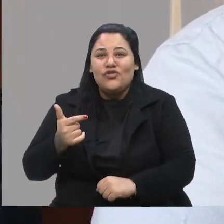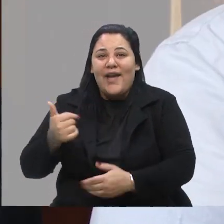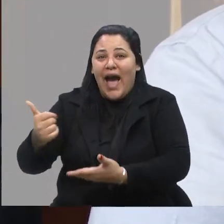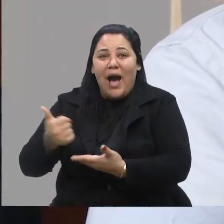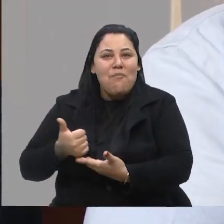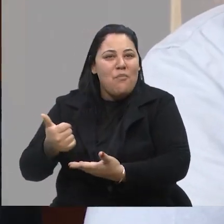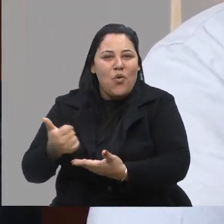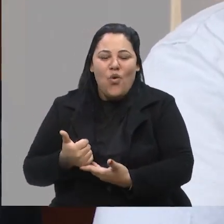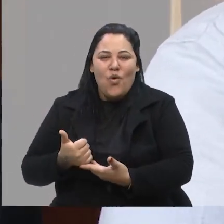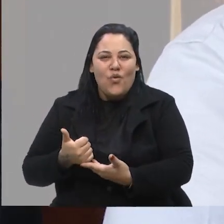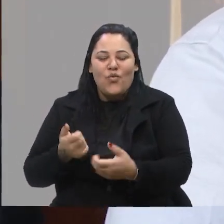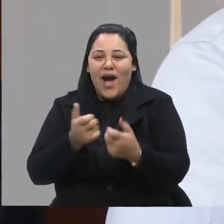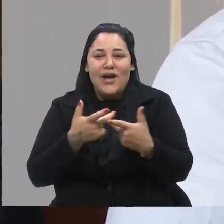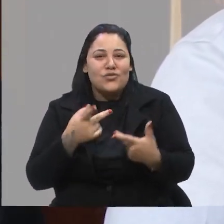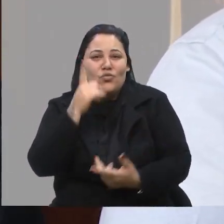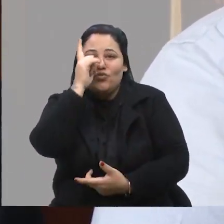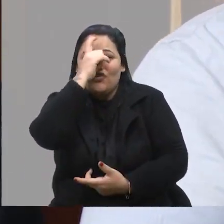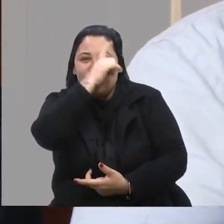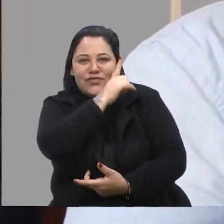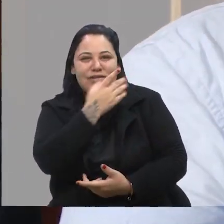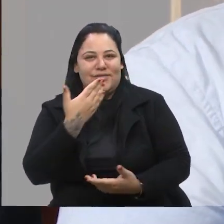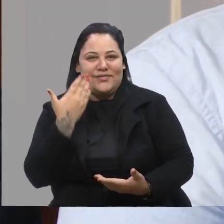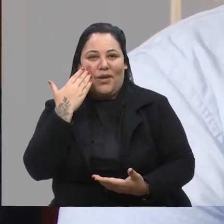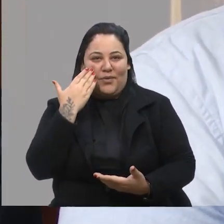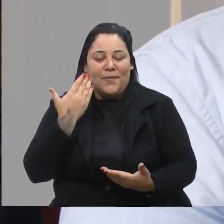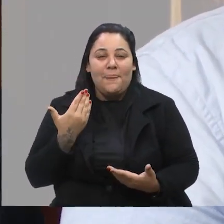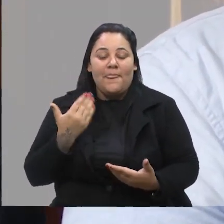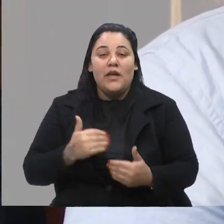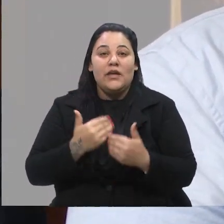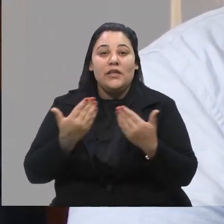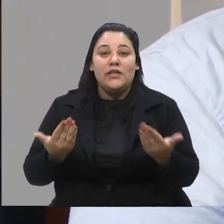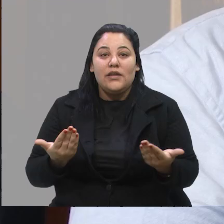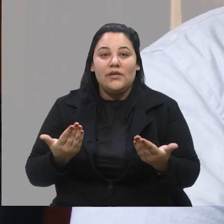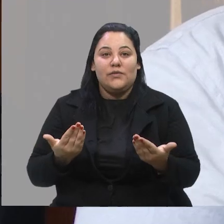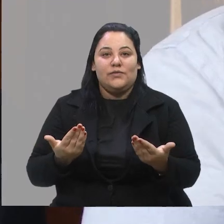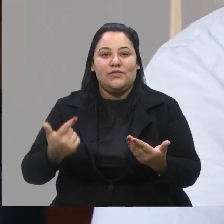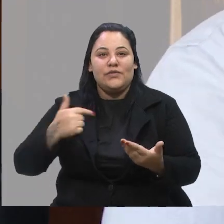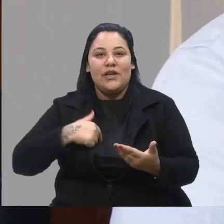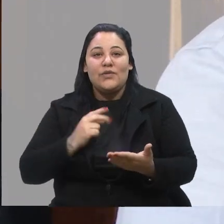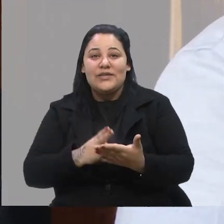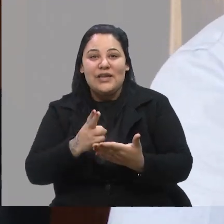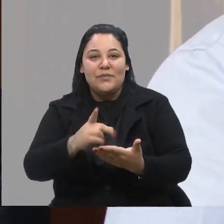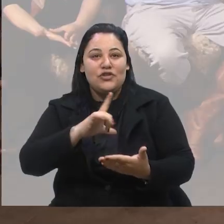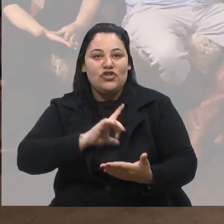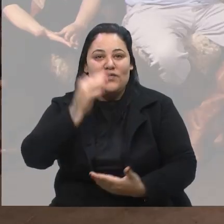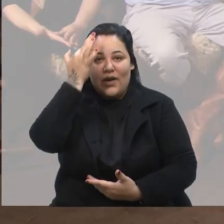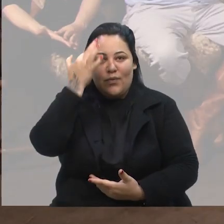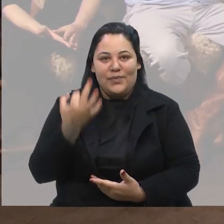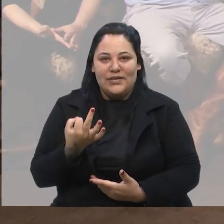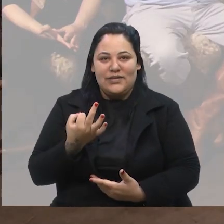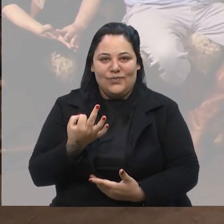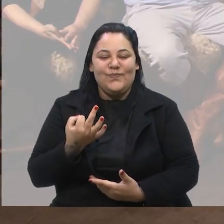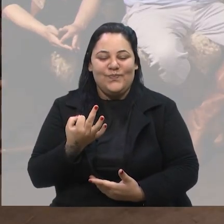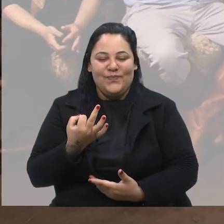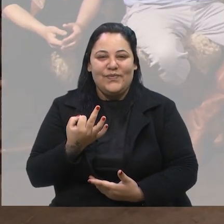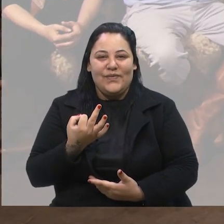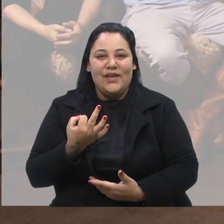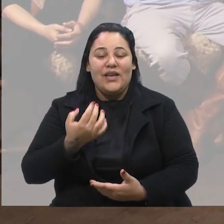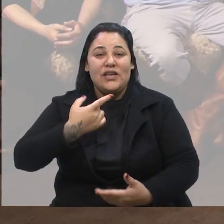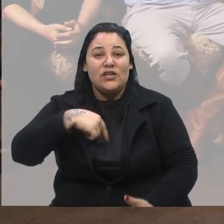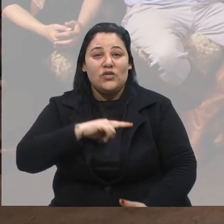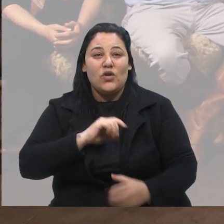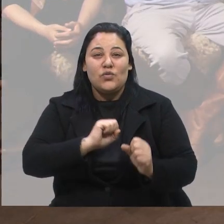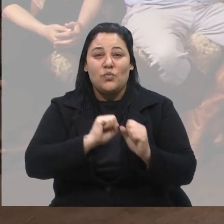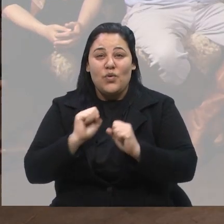acolhimento, as coisas ficam muito mais difíceis. Então, eu sempre tive esse entendimento, né? Que a gente